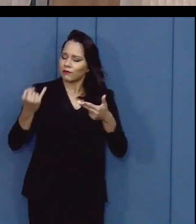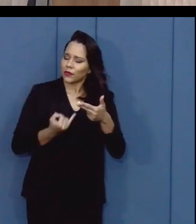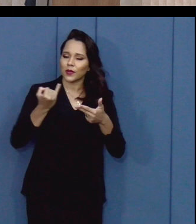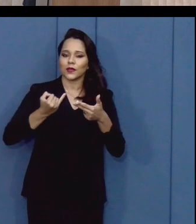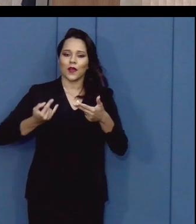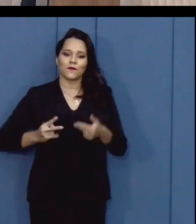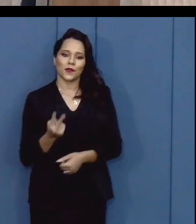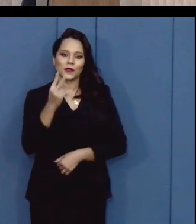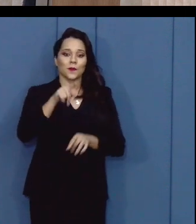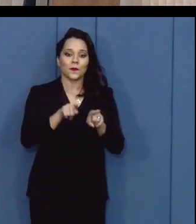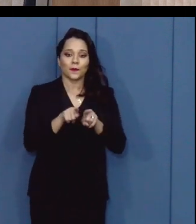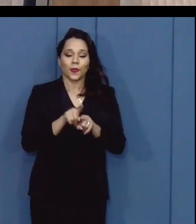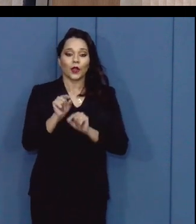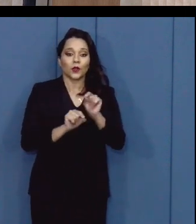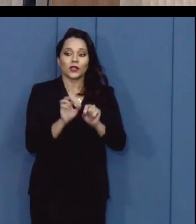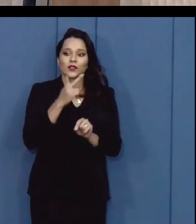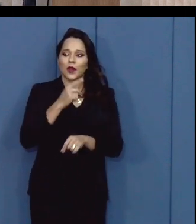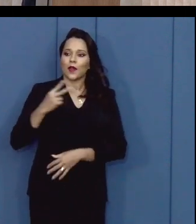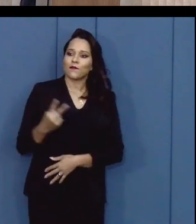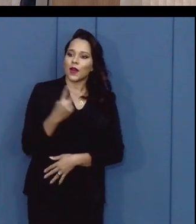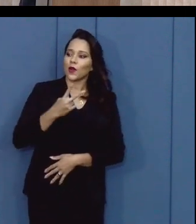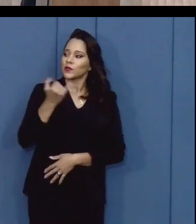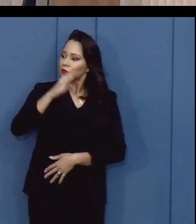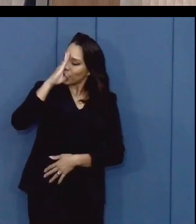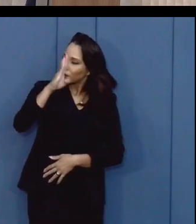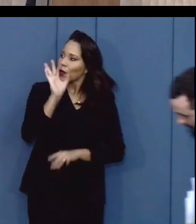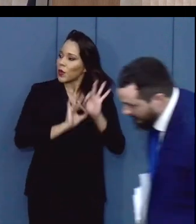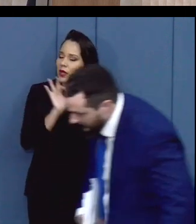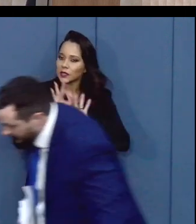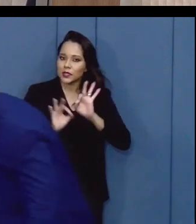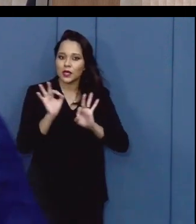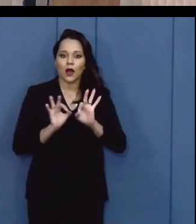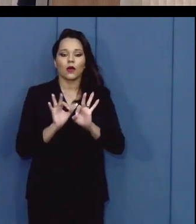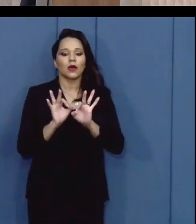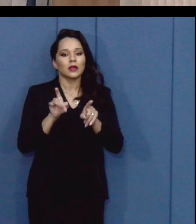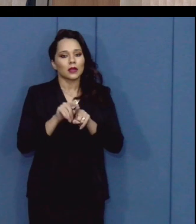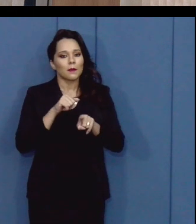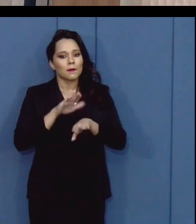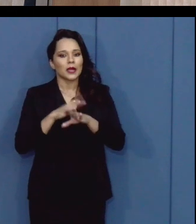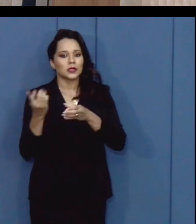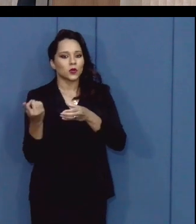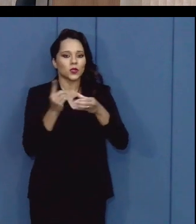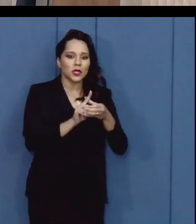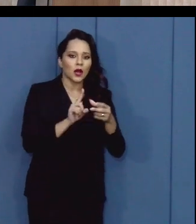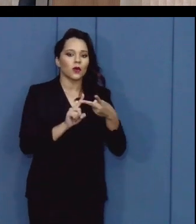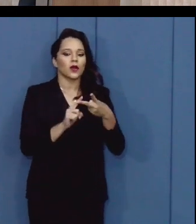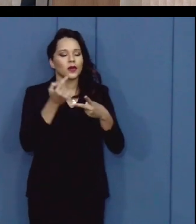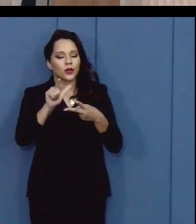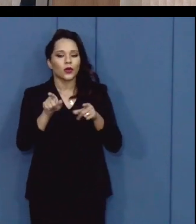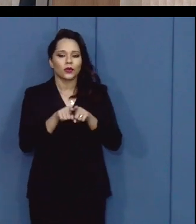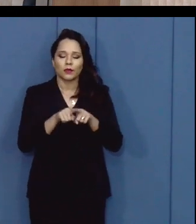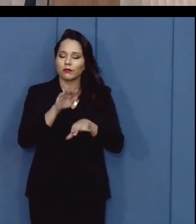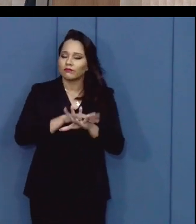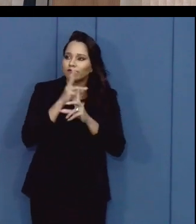A valorização do que a gente chama de valores fundamentais da organização, inclusividade, e aí vem o multilateralismo